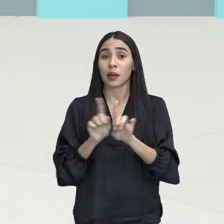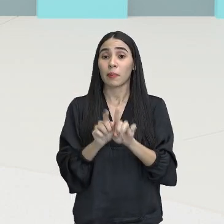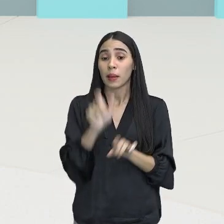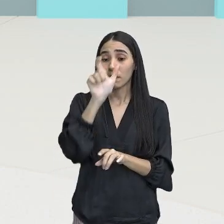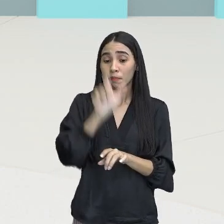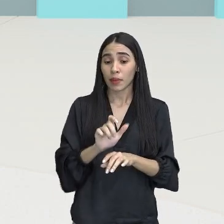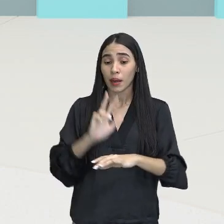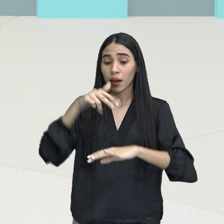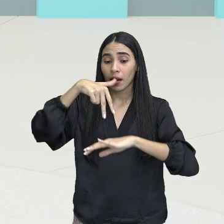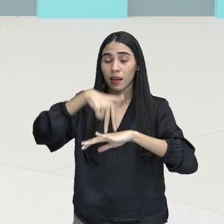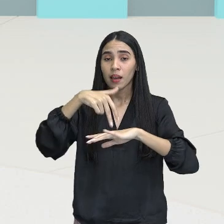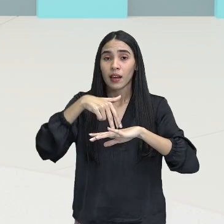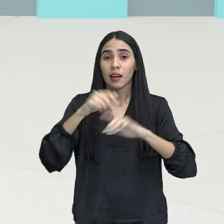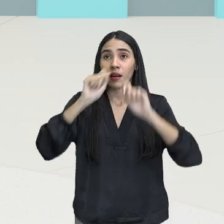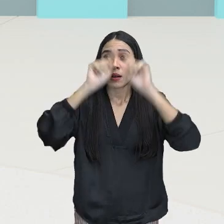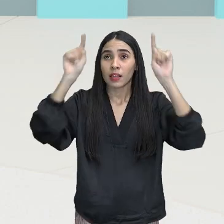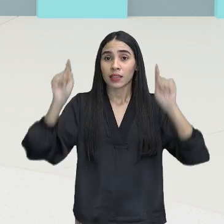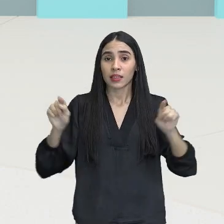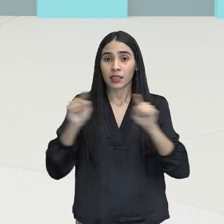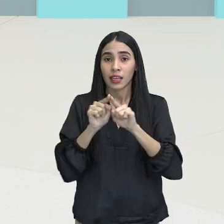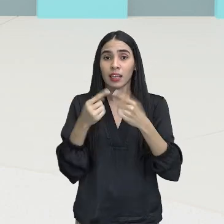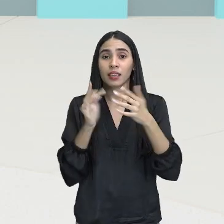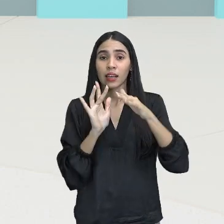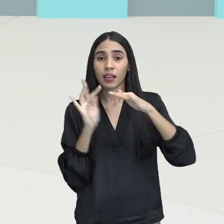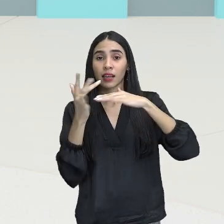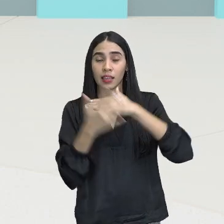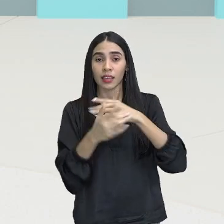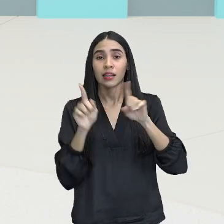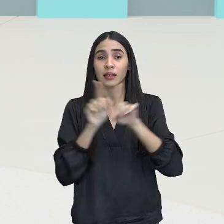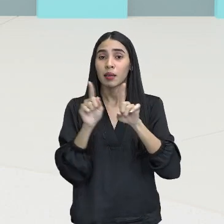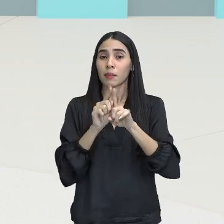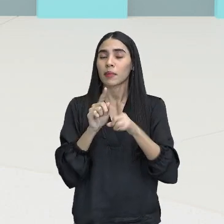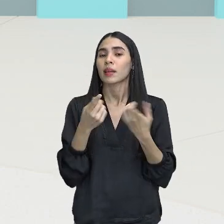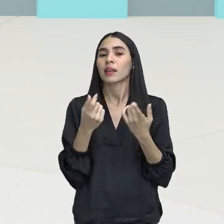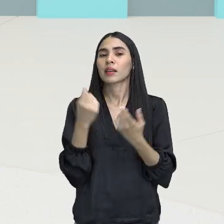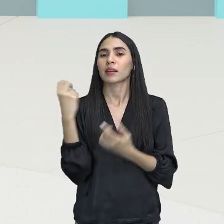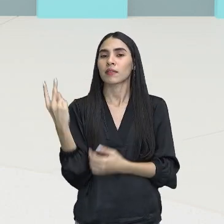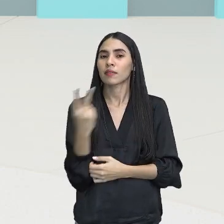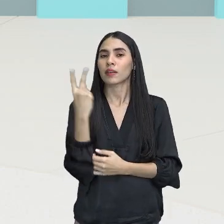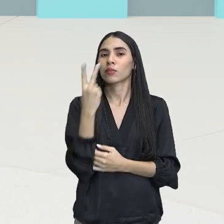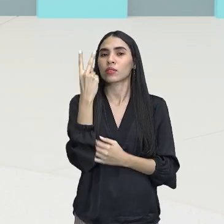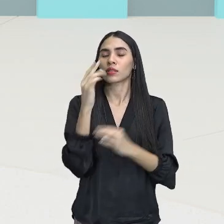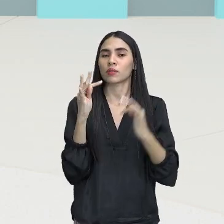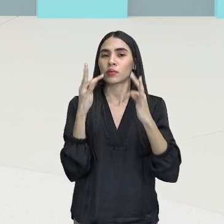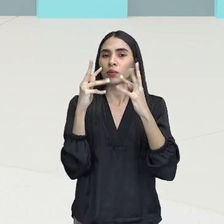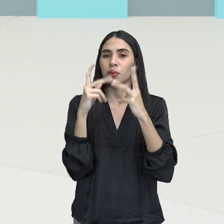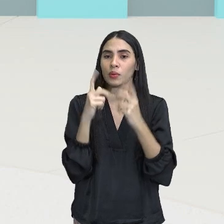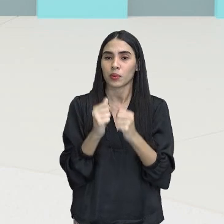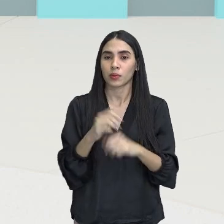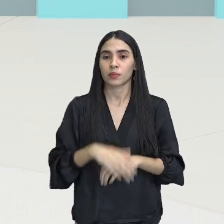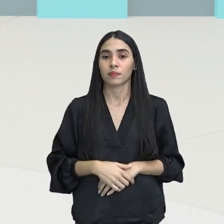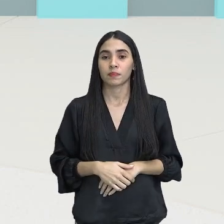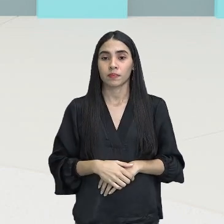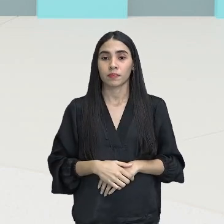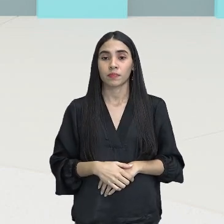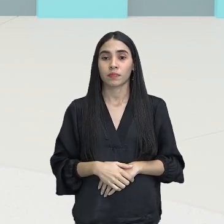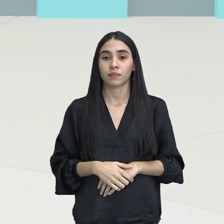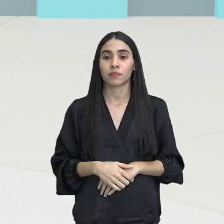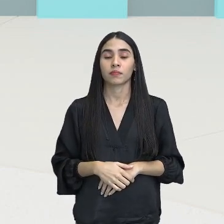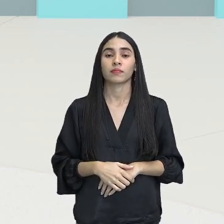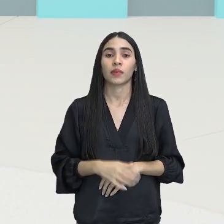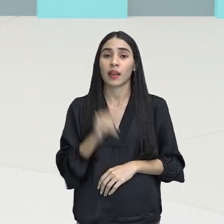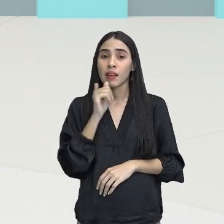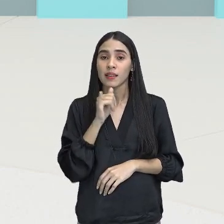nas redes, é trazer também a valorização de tudo isso. Quando a gente coloca